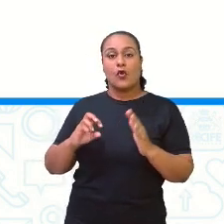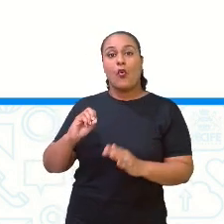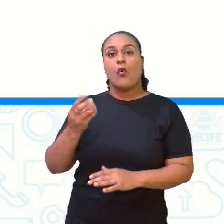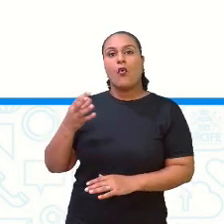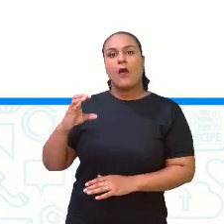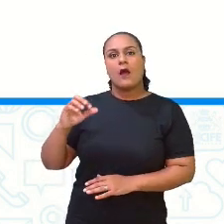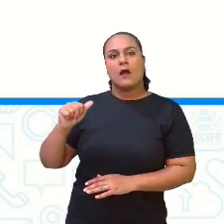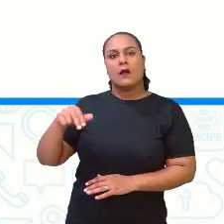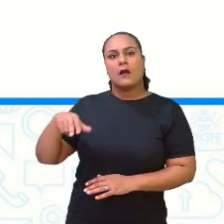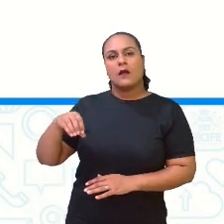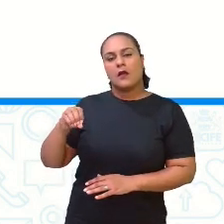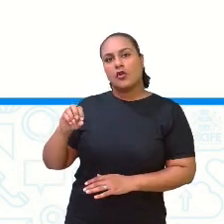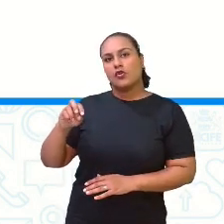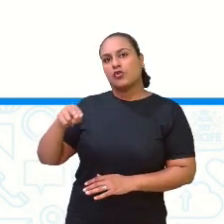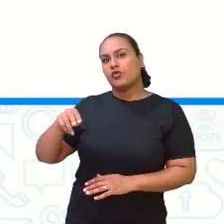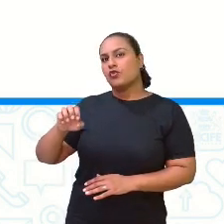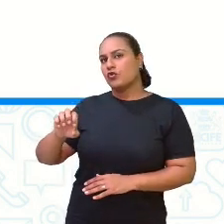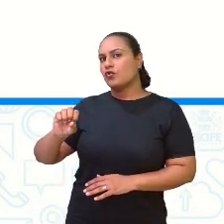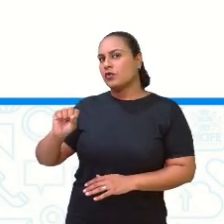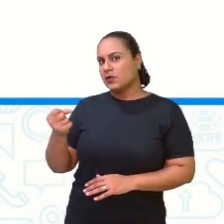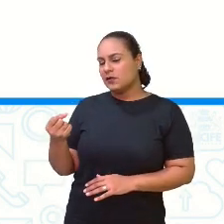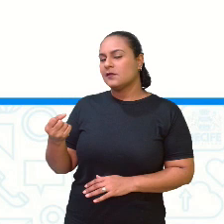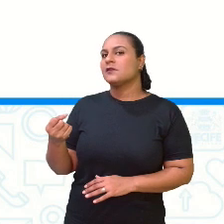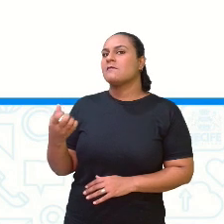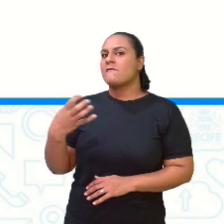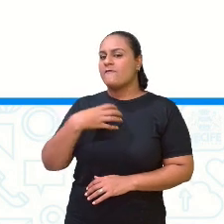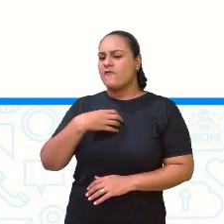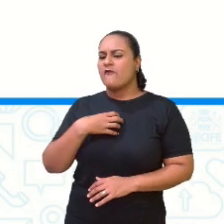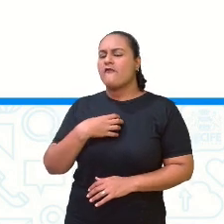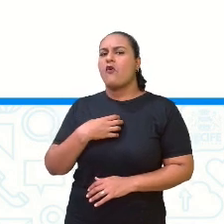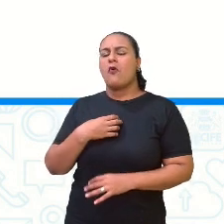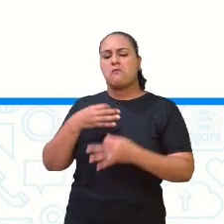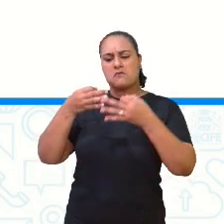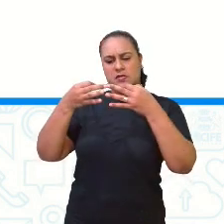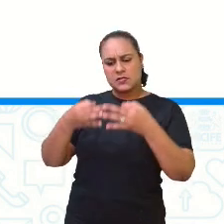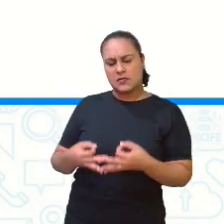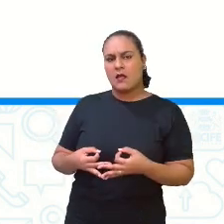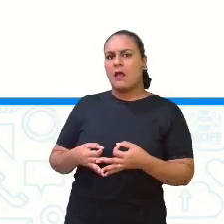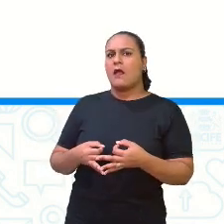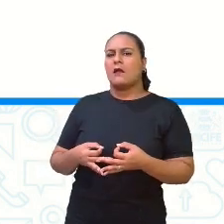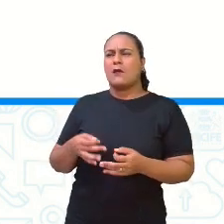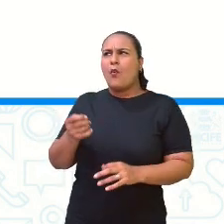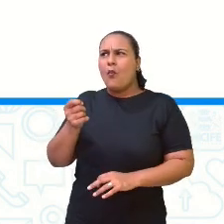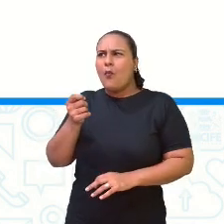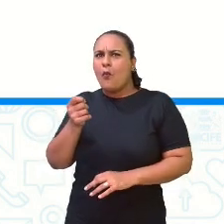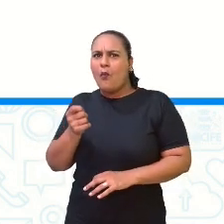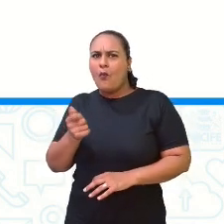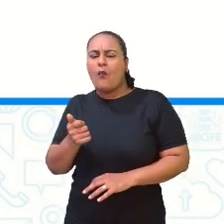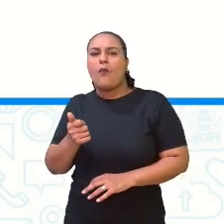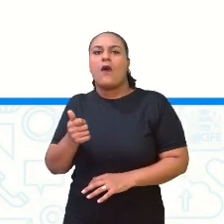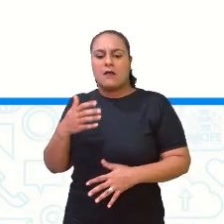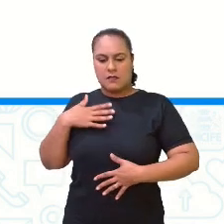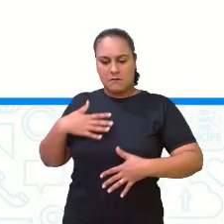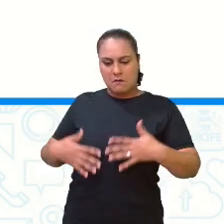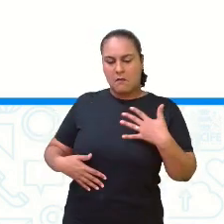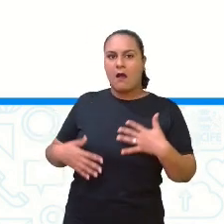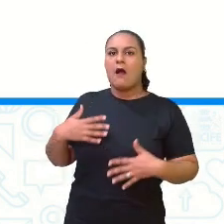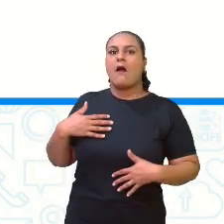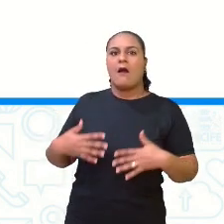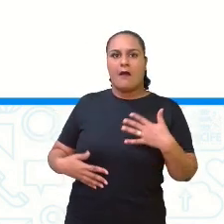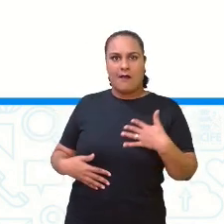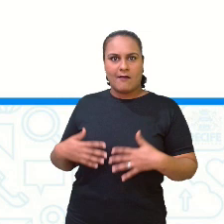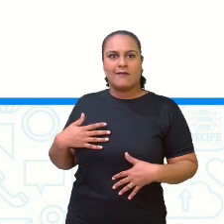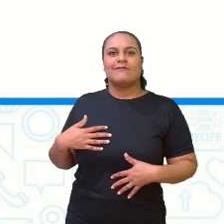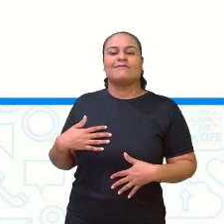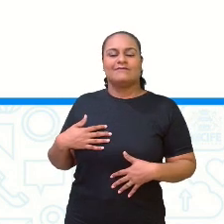chamam, justamente para fazer de forma correta, de forma mais aproximada das medidas de um corpo humano,